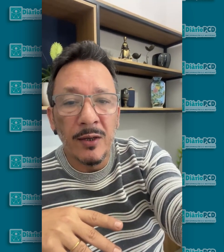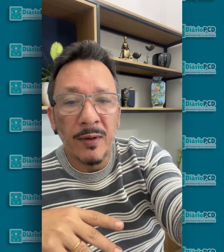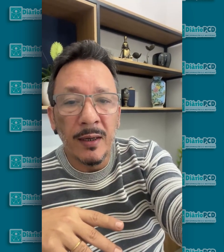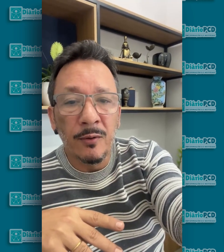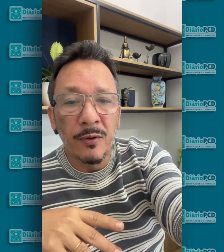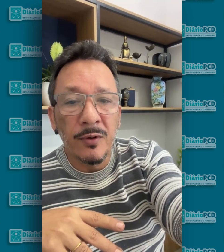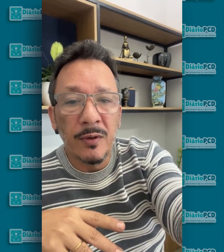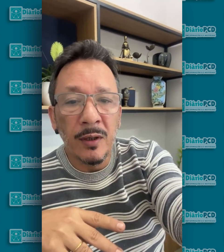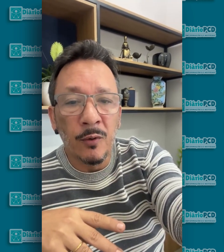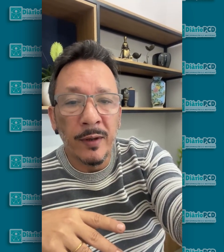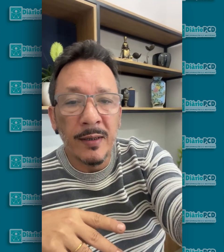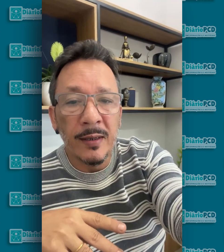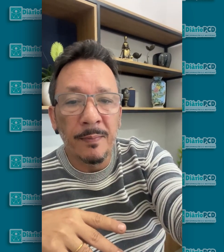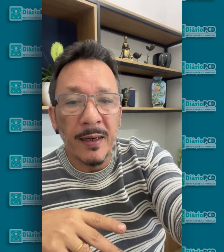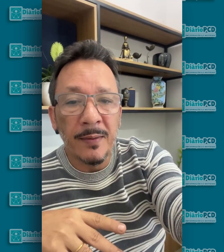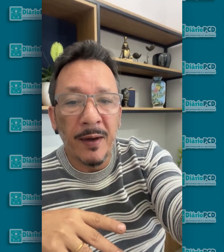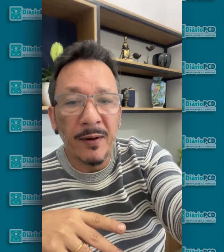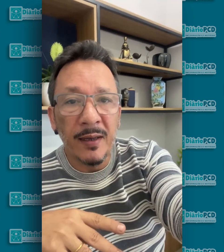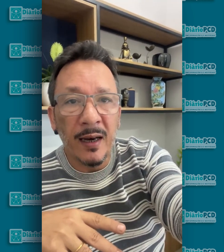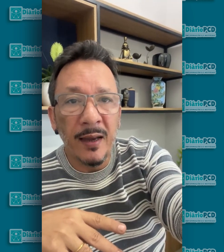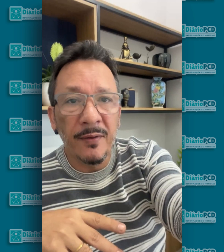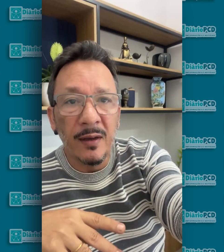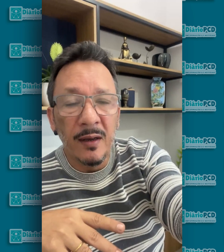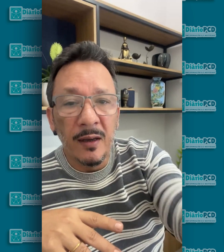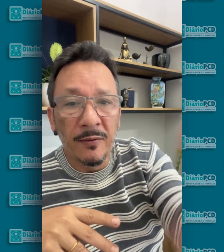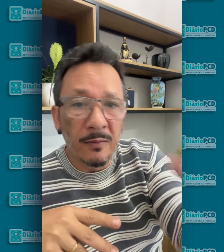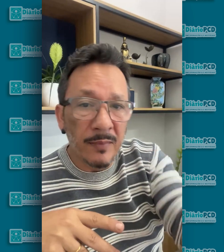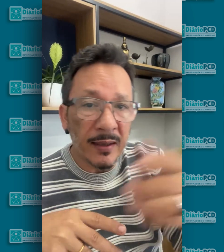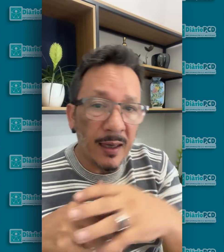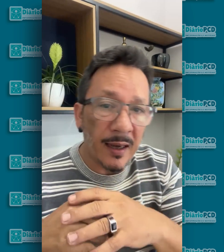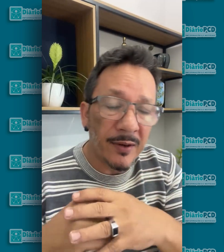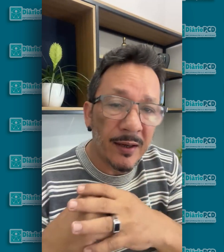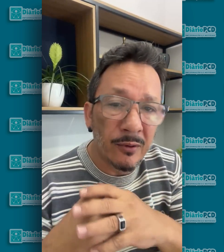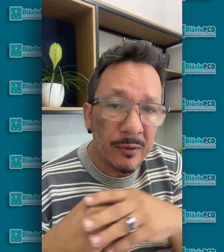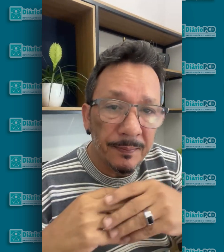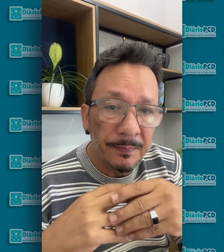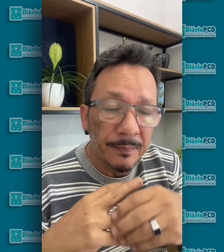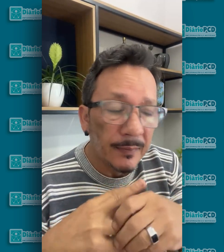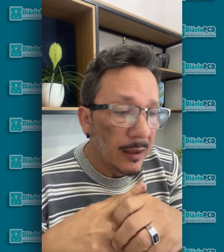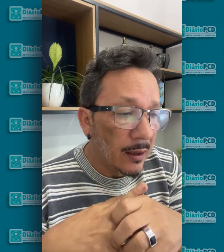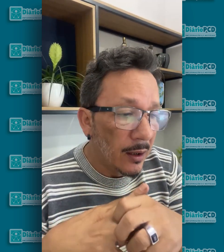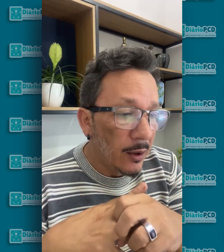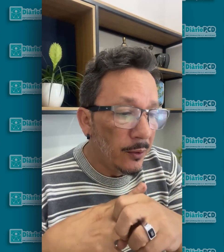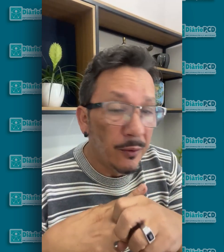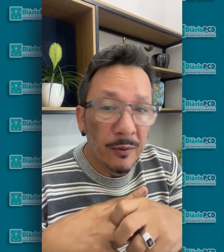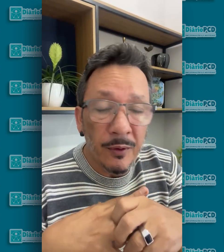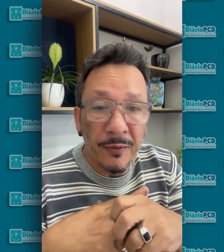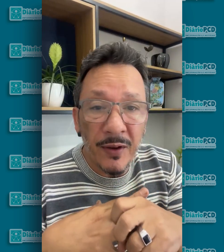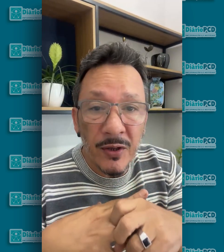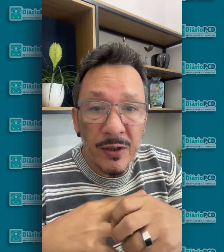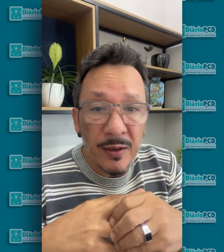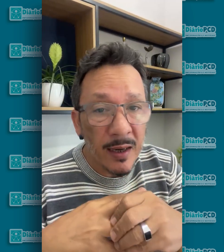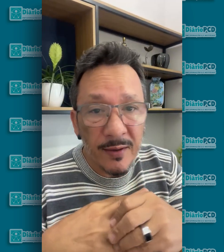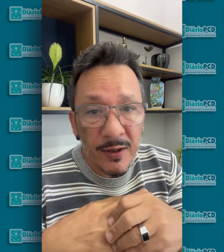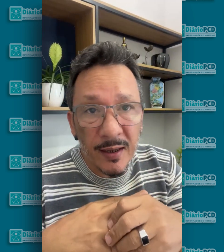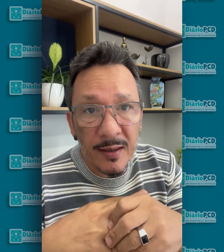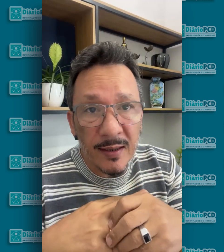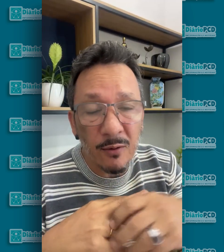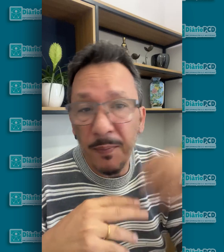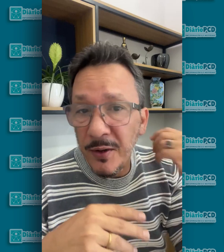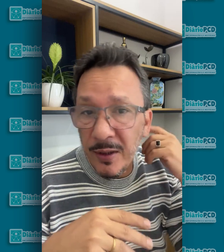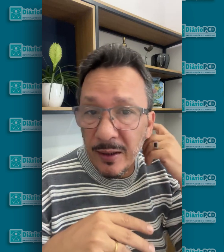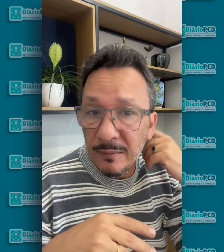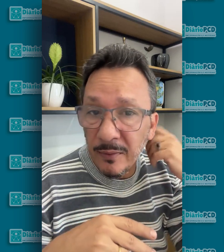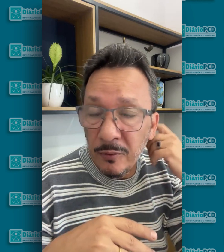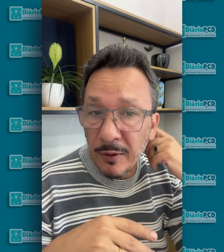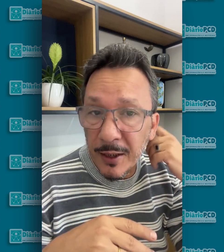eu agradeço aí a todos e todas que participaram aqui da live. Eu vou manter a live aqui no feed, e aí se você quiser,